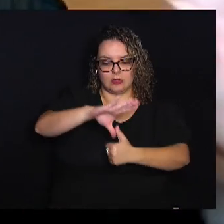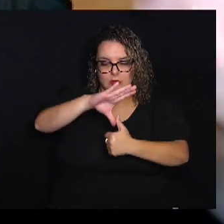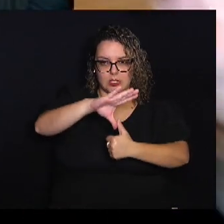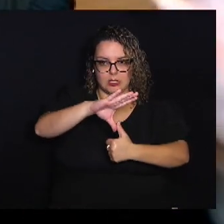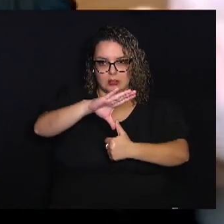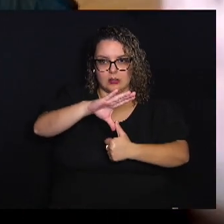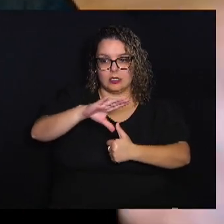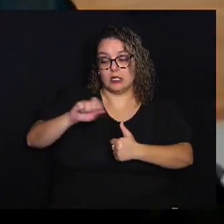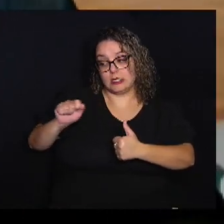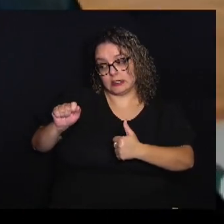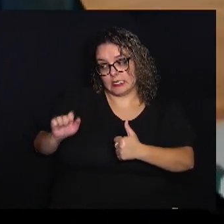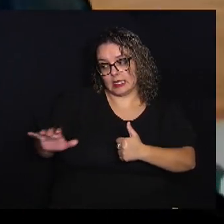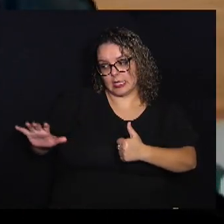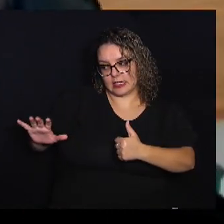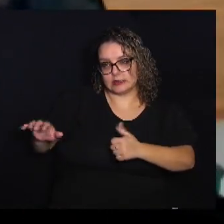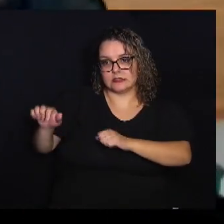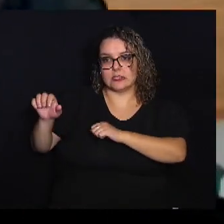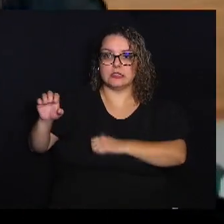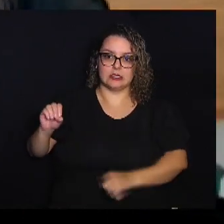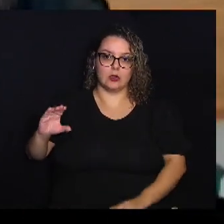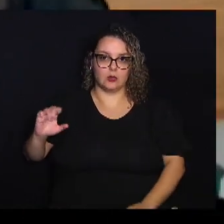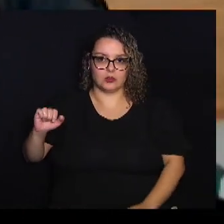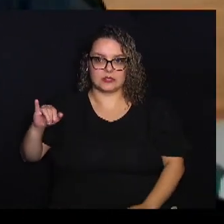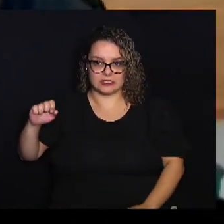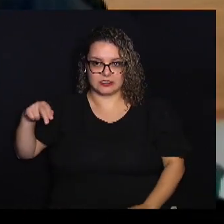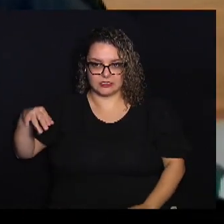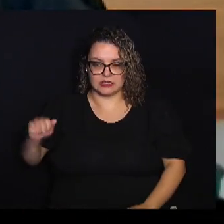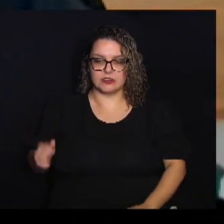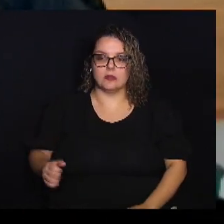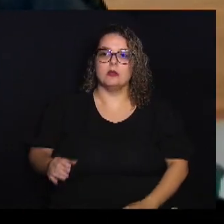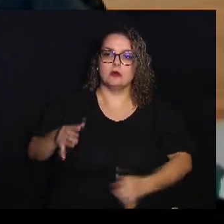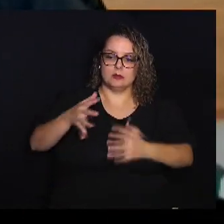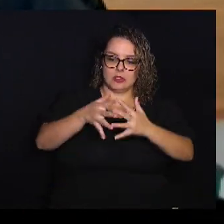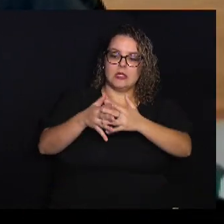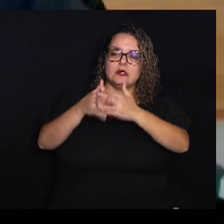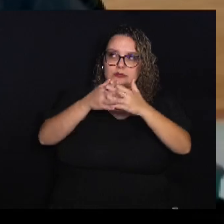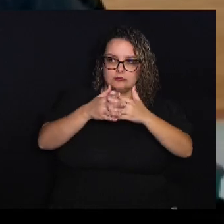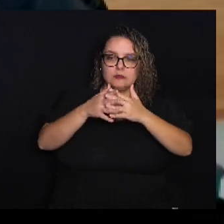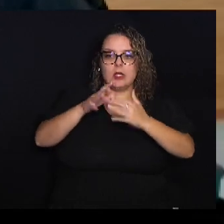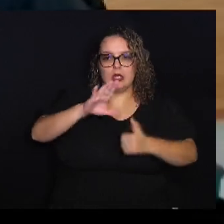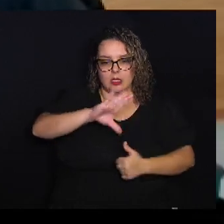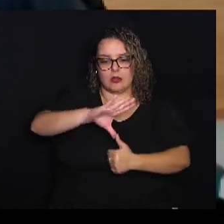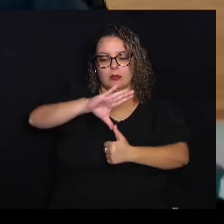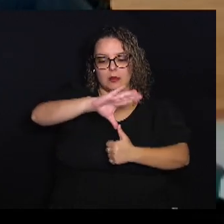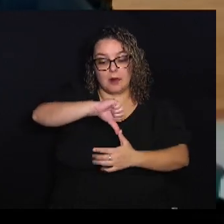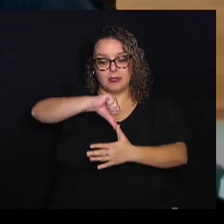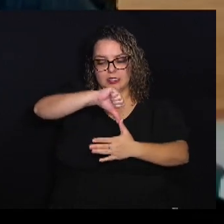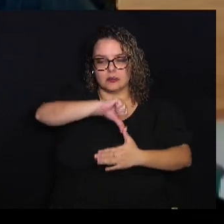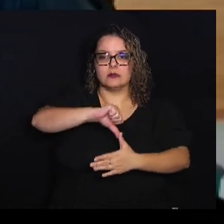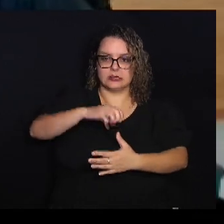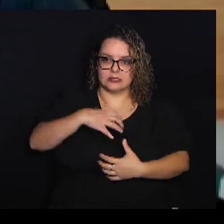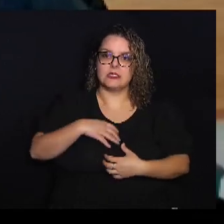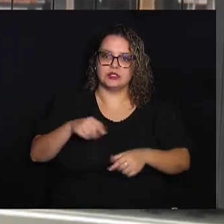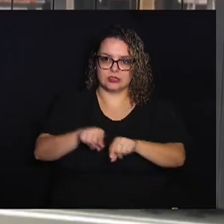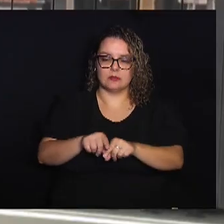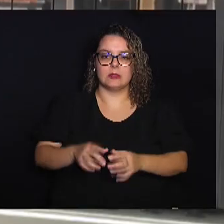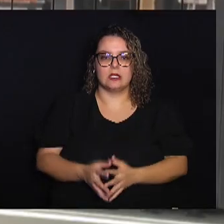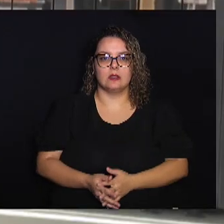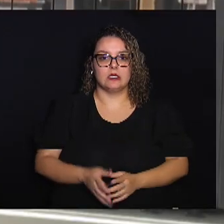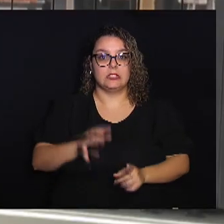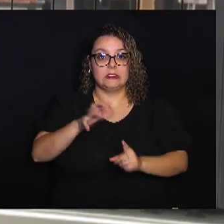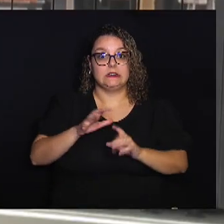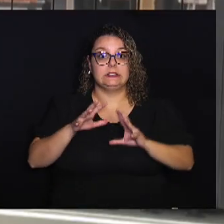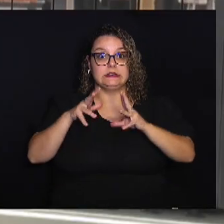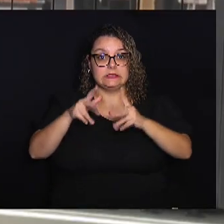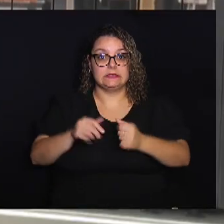sente na Ásia e na Oceania, mas até mesmo a América do Norte consegue ter consequências do El Niño e da Laninha. Impacta geral,